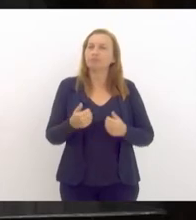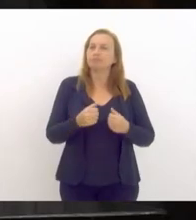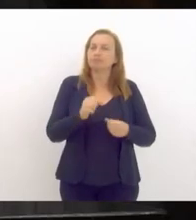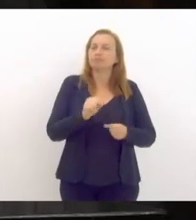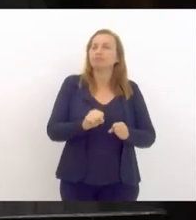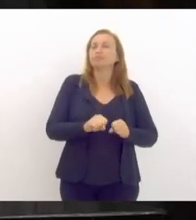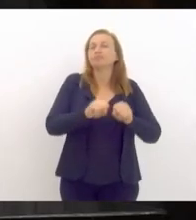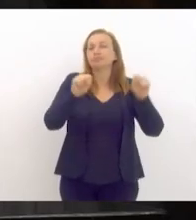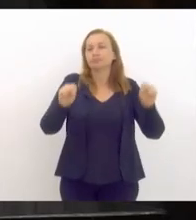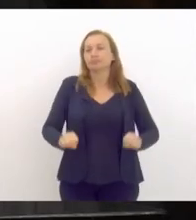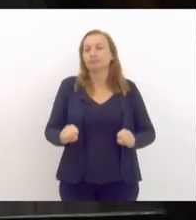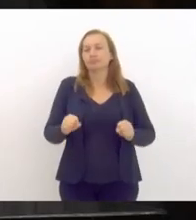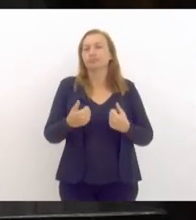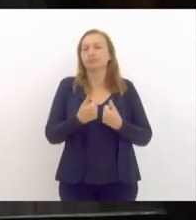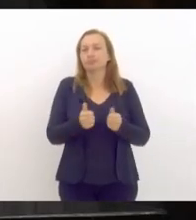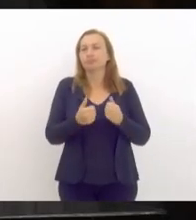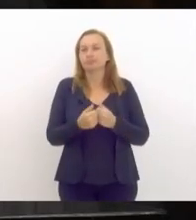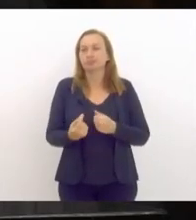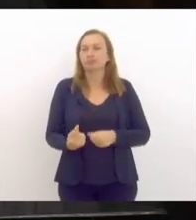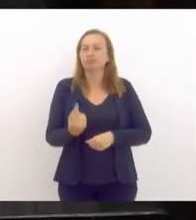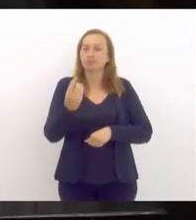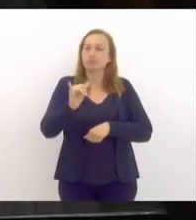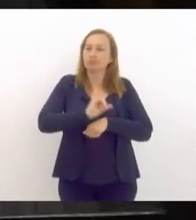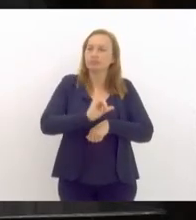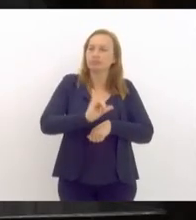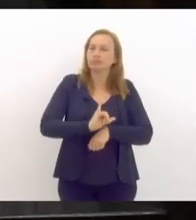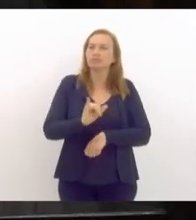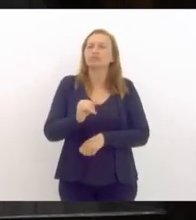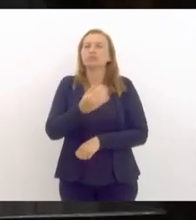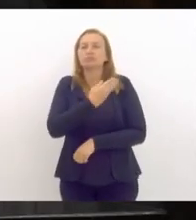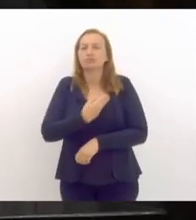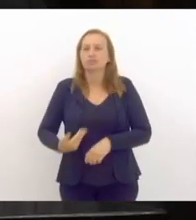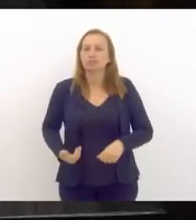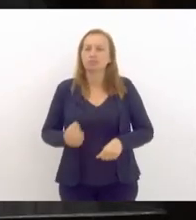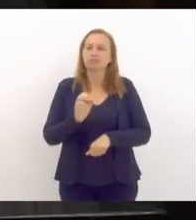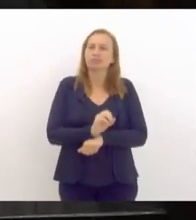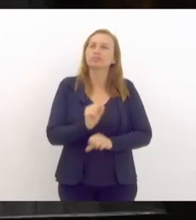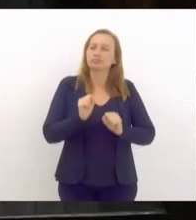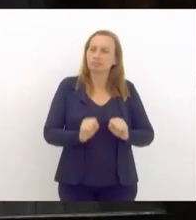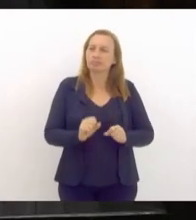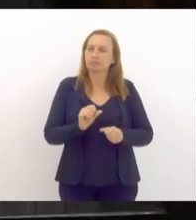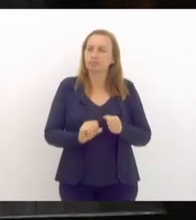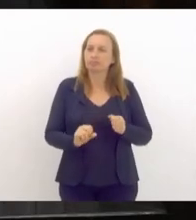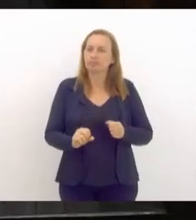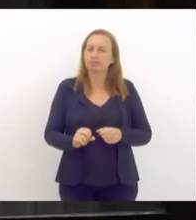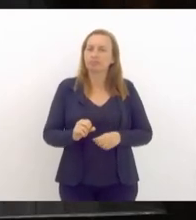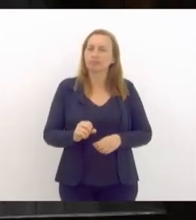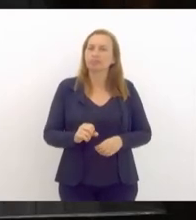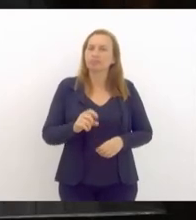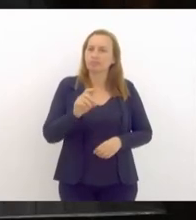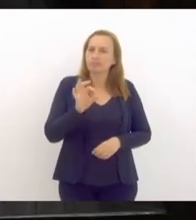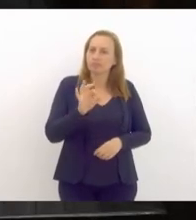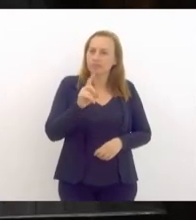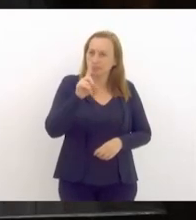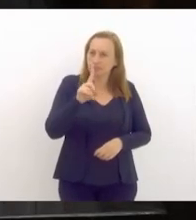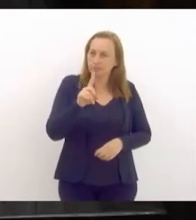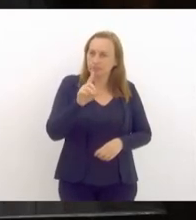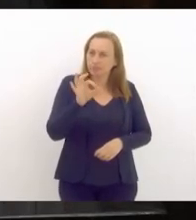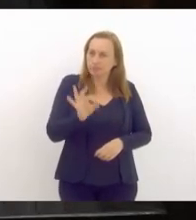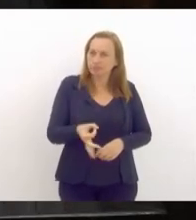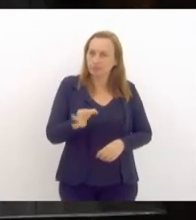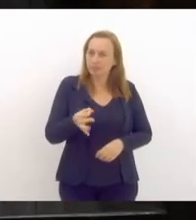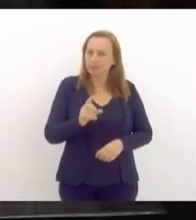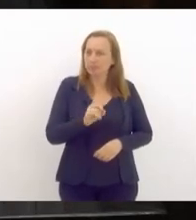uma capital o governo do estado pode fazer isso garantir que o serviço de máquina não vai ser interrompido mas não que que eles querem